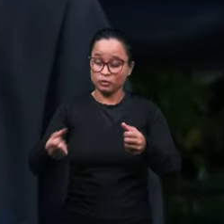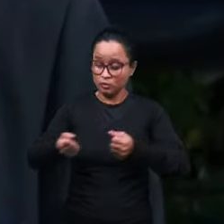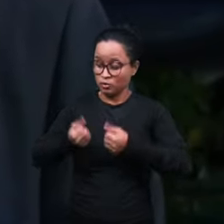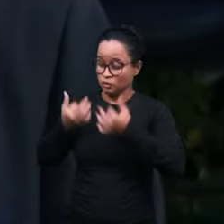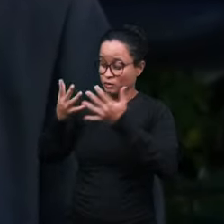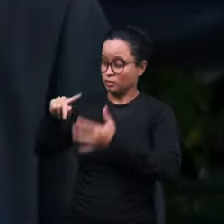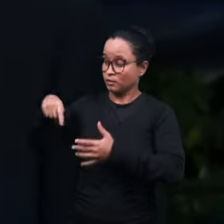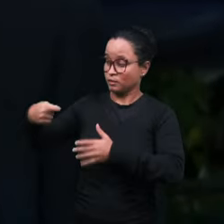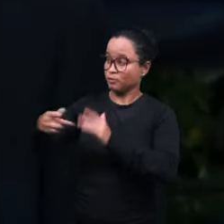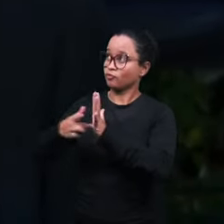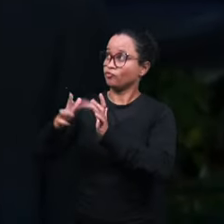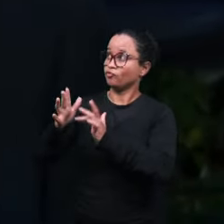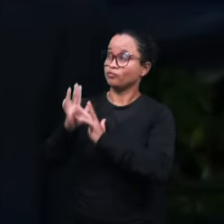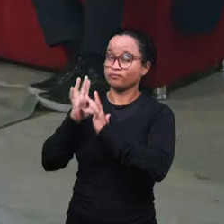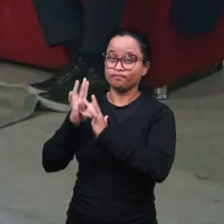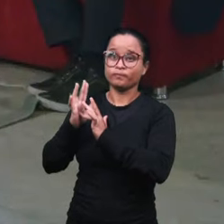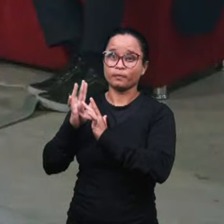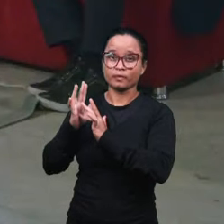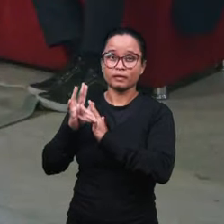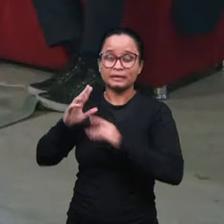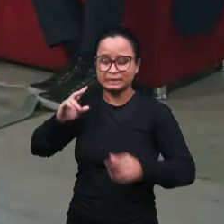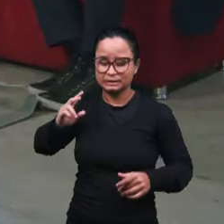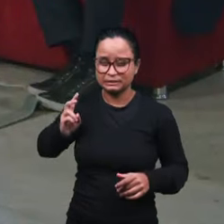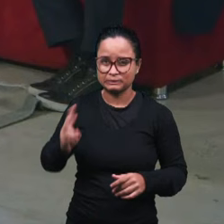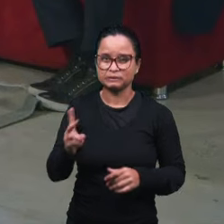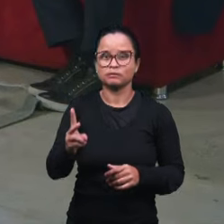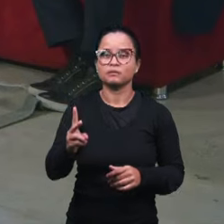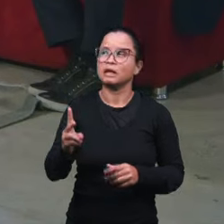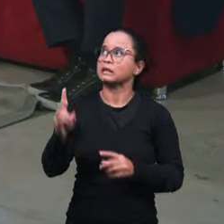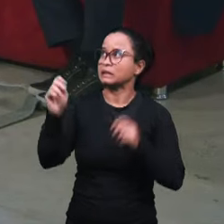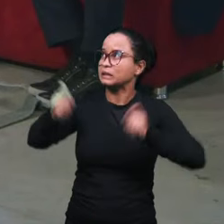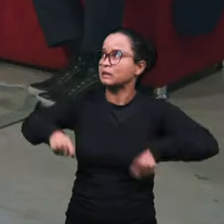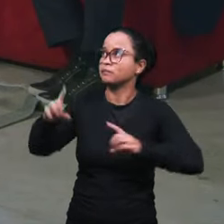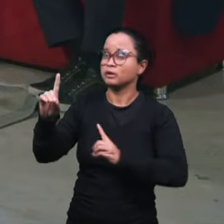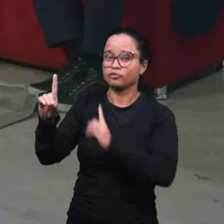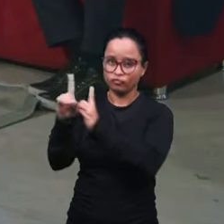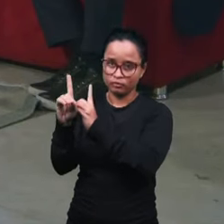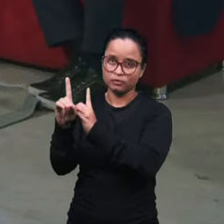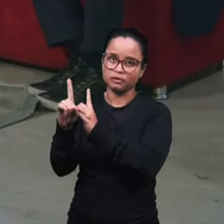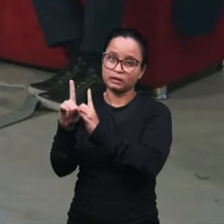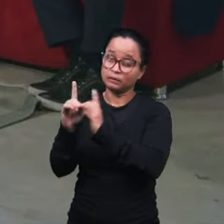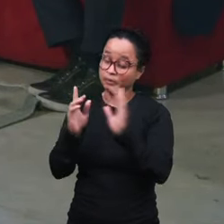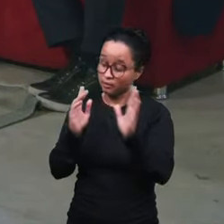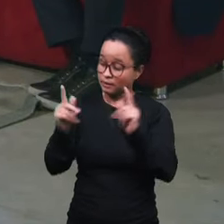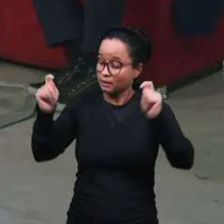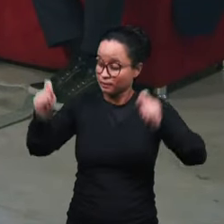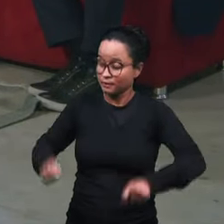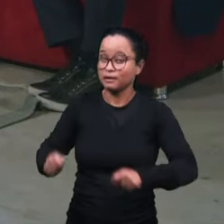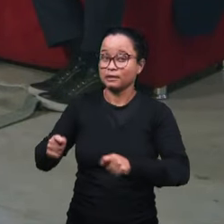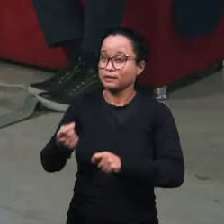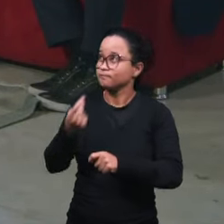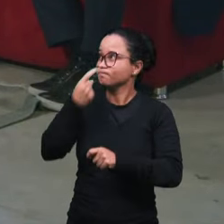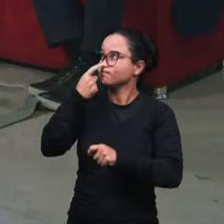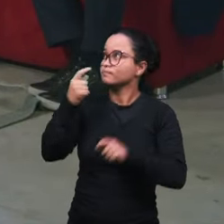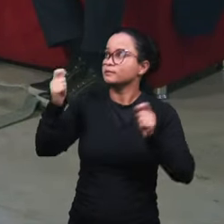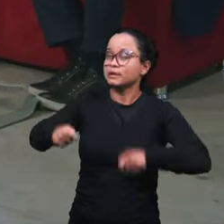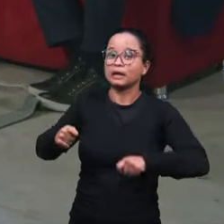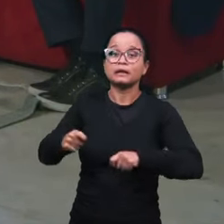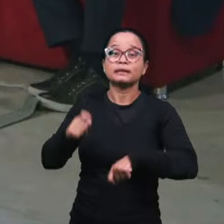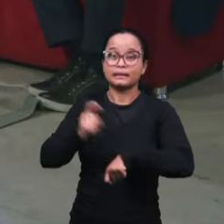nome do Senhor. Enquanto se pode achar, enquanto Ele está perto. Ainda há